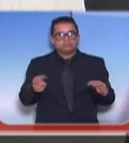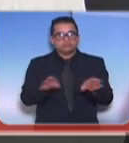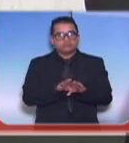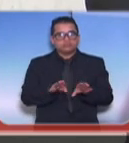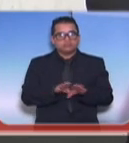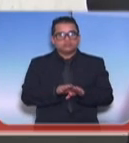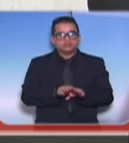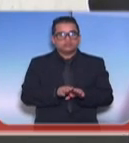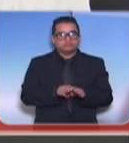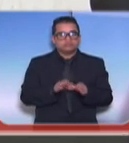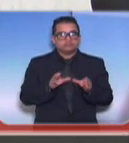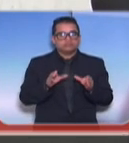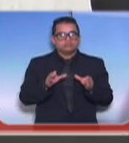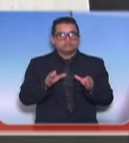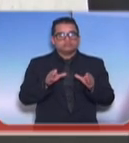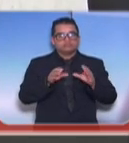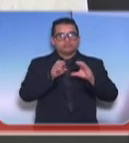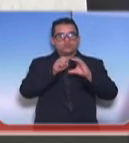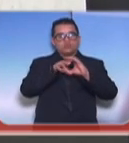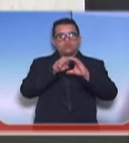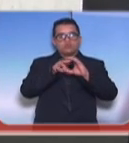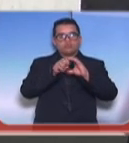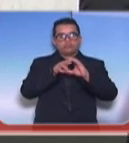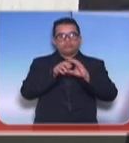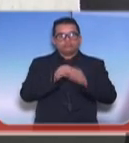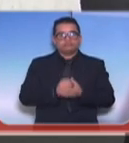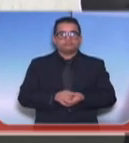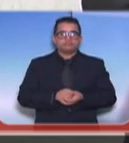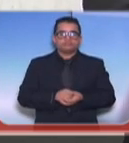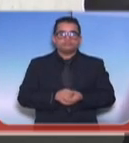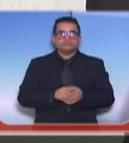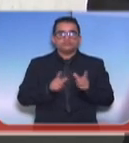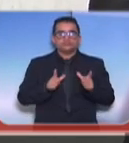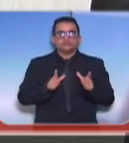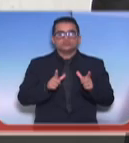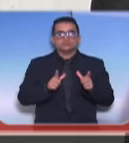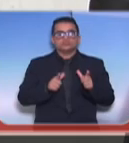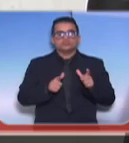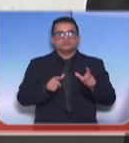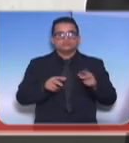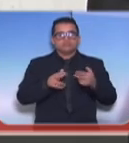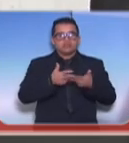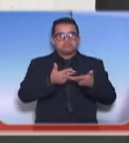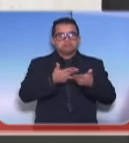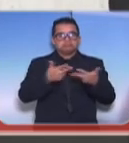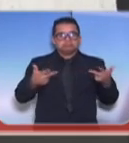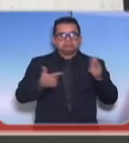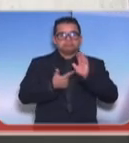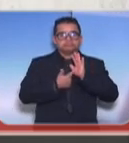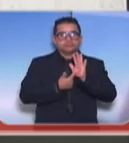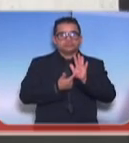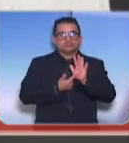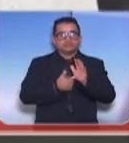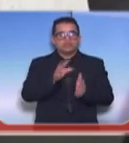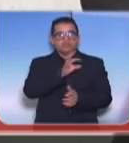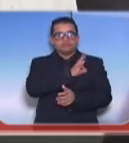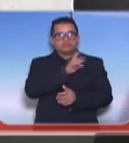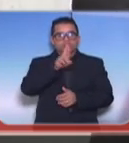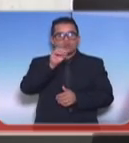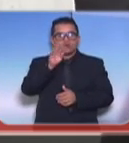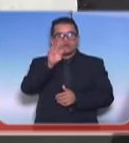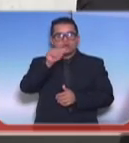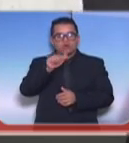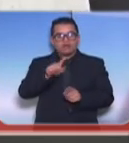pelo Globo, onde a matéria, senhor presidente, diz o seguinte: Rota é o grupo policial que mais